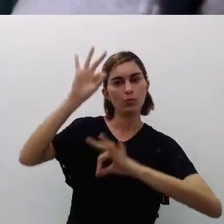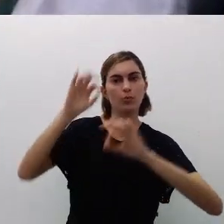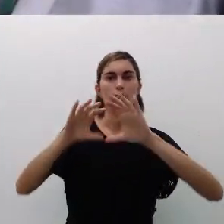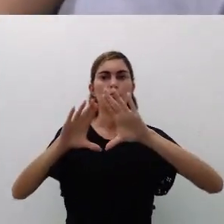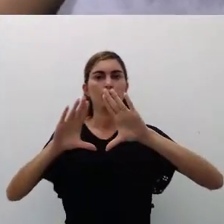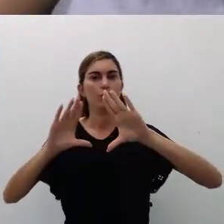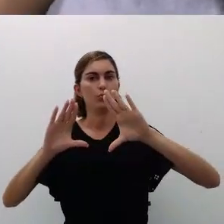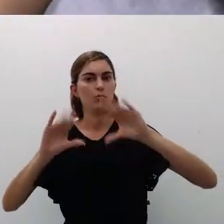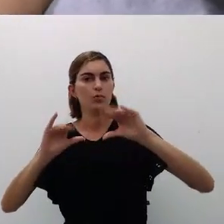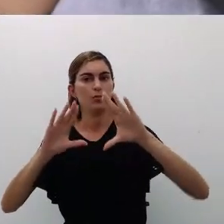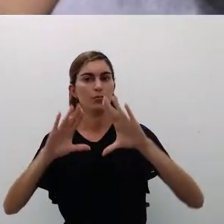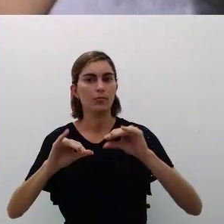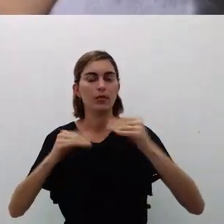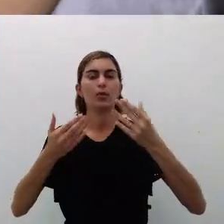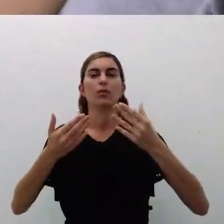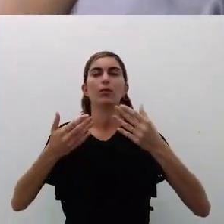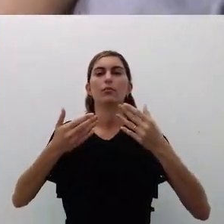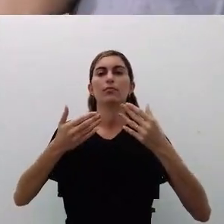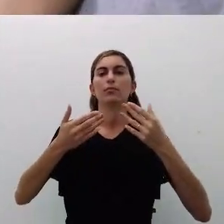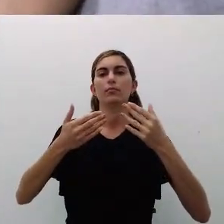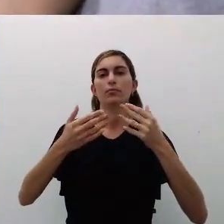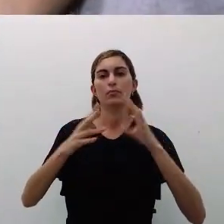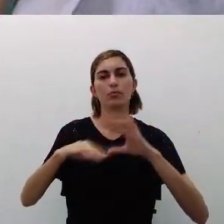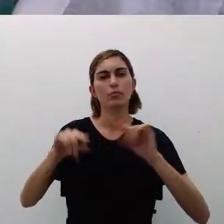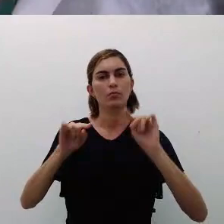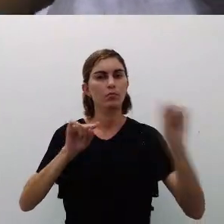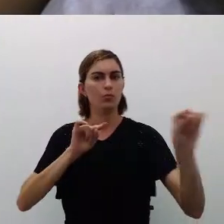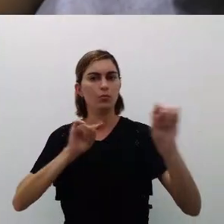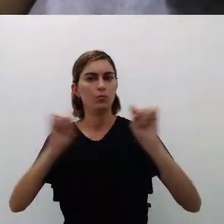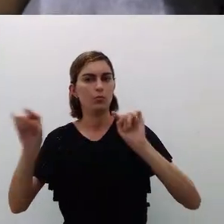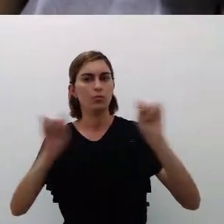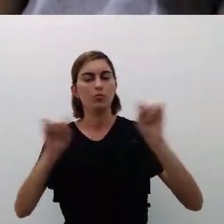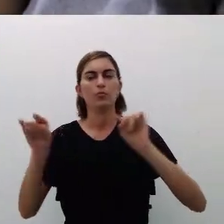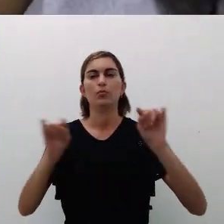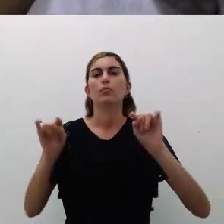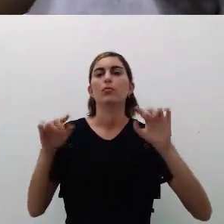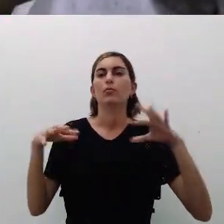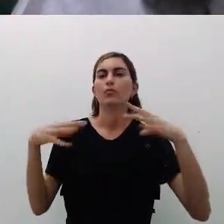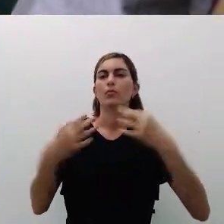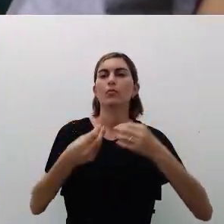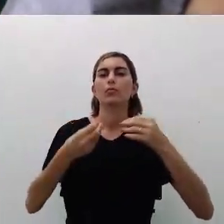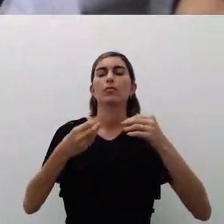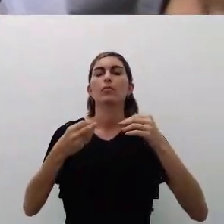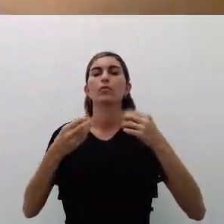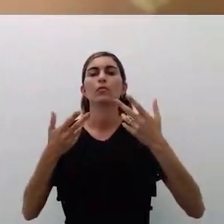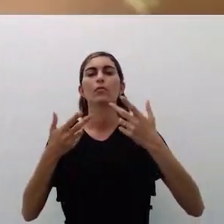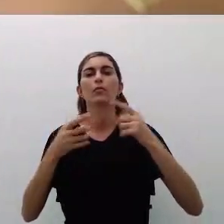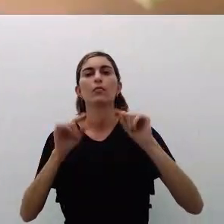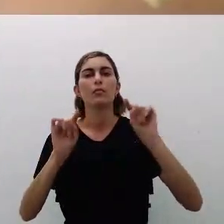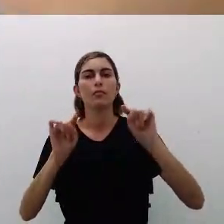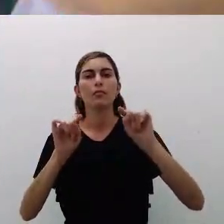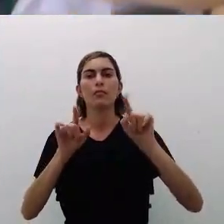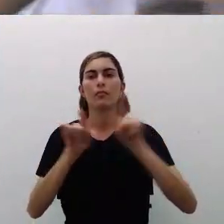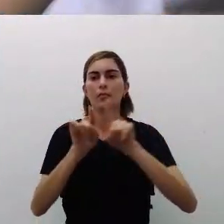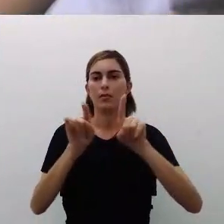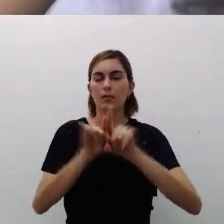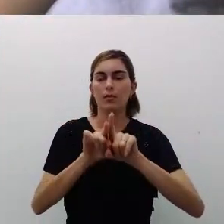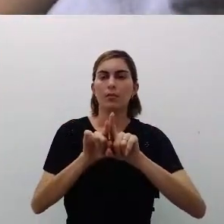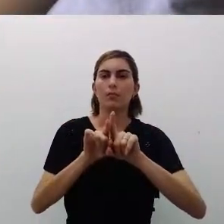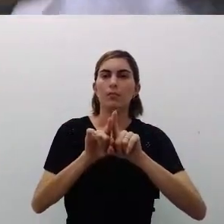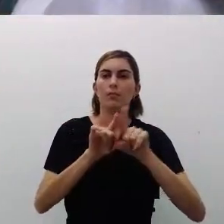alinhar aqui, ó, os pontos aqui com relação à altura do sofá, aqui essa linha do